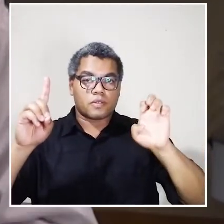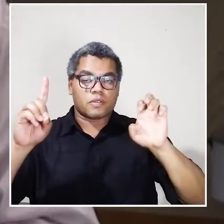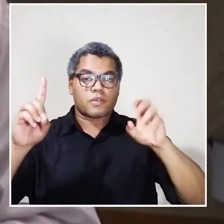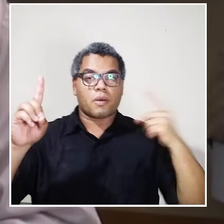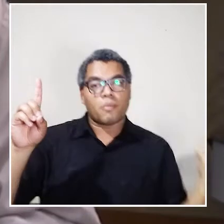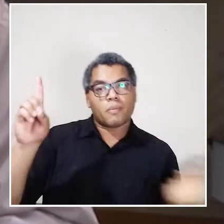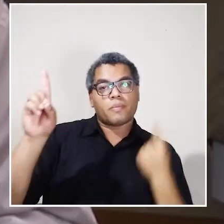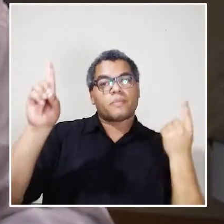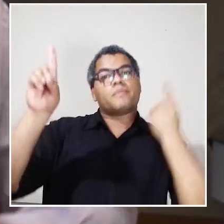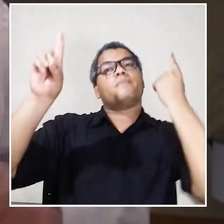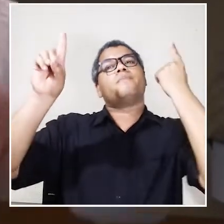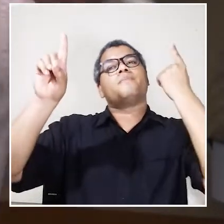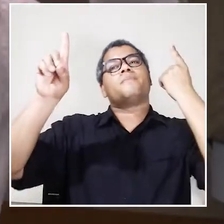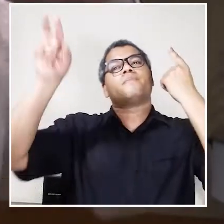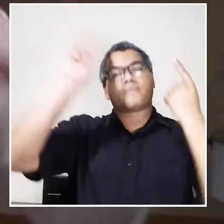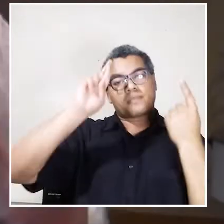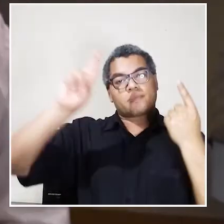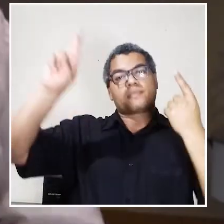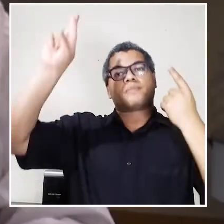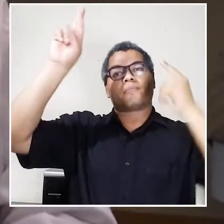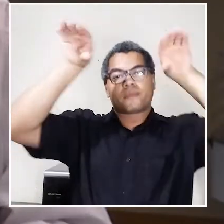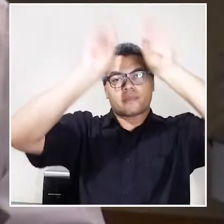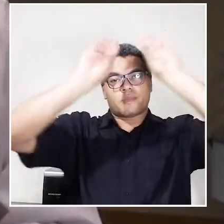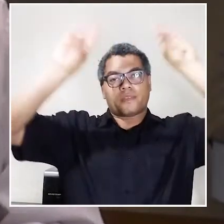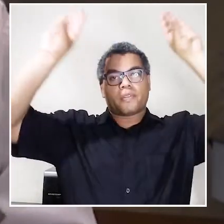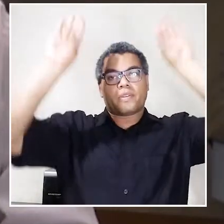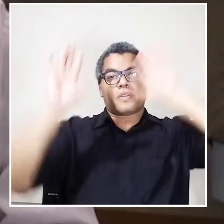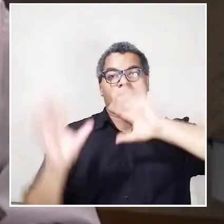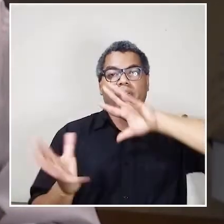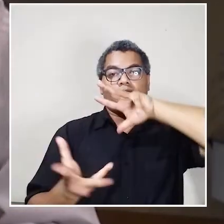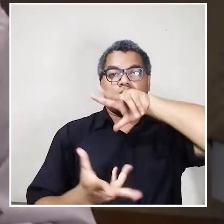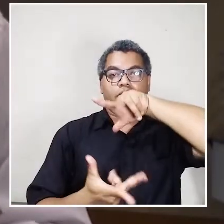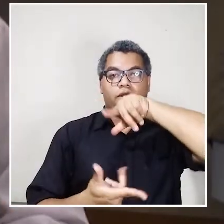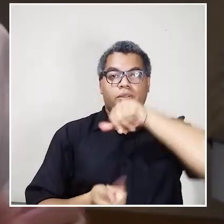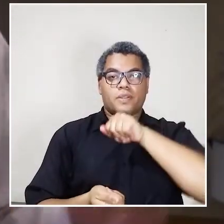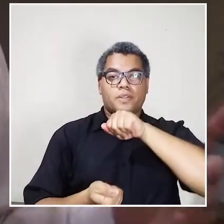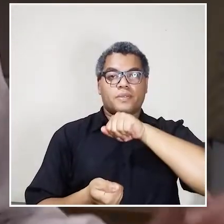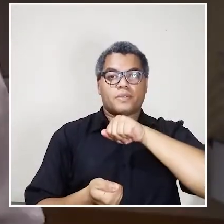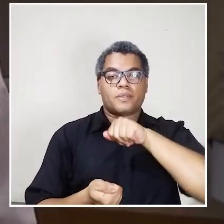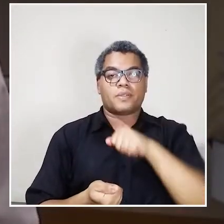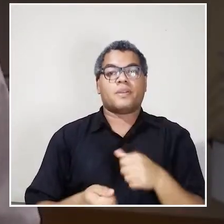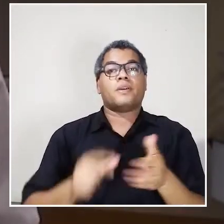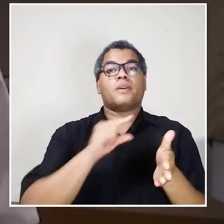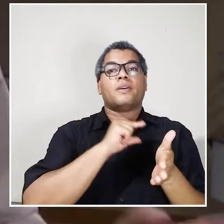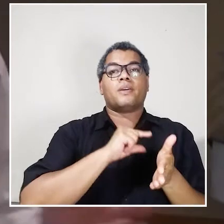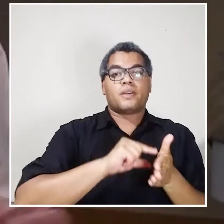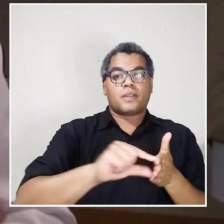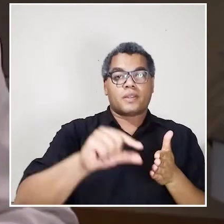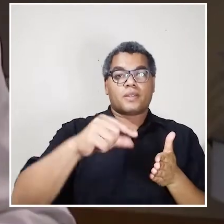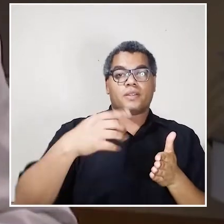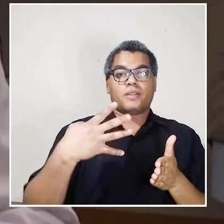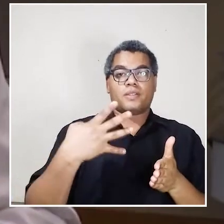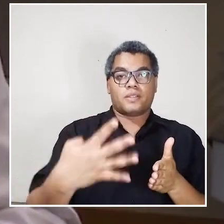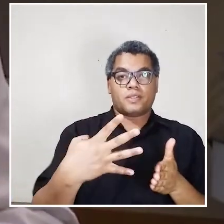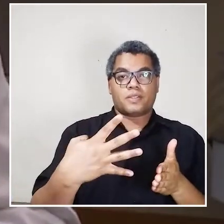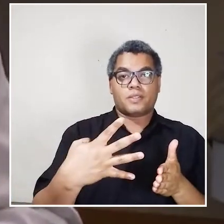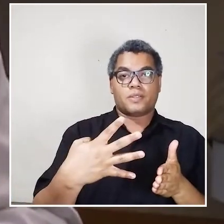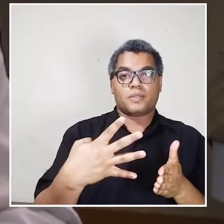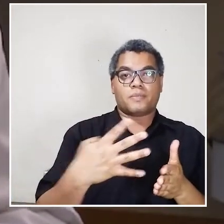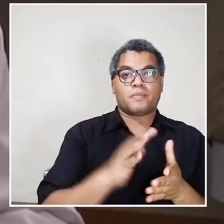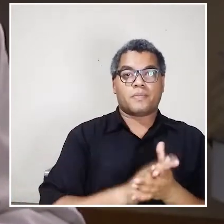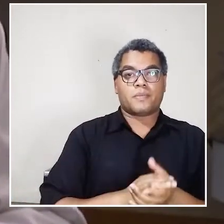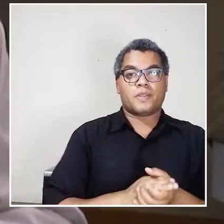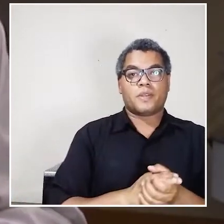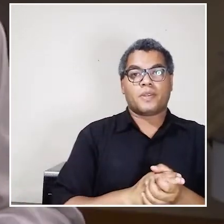Altíssimo, ao Deus, Senhor do céu e da terra. Ele diz assim, versículo